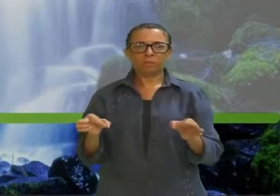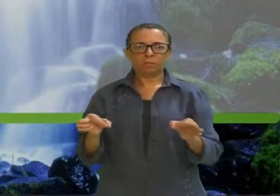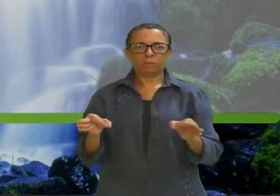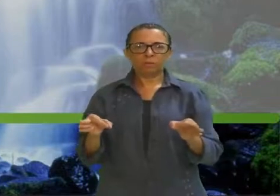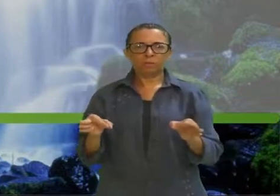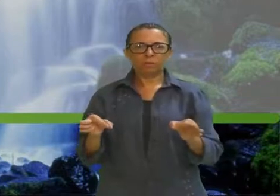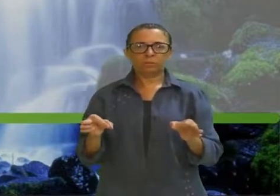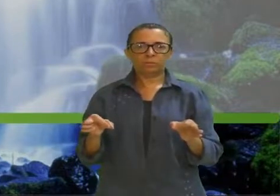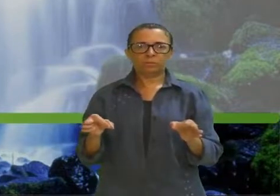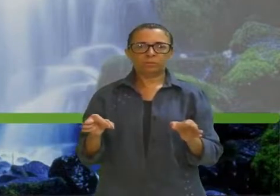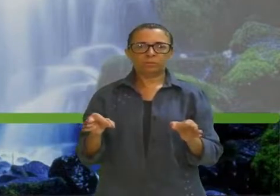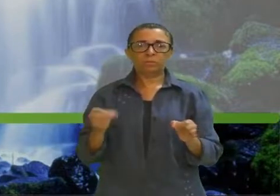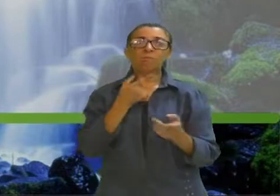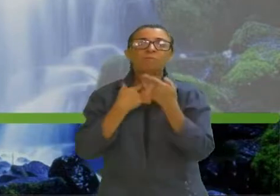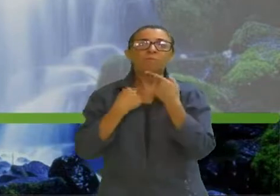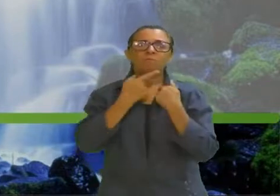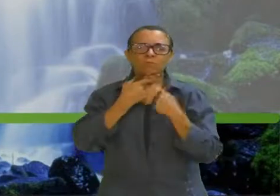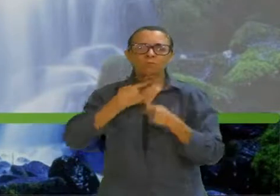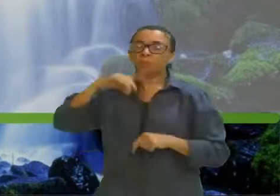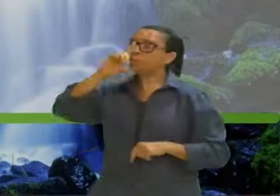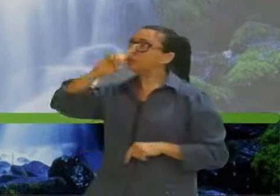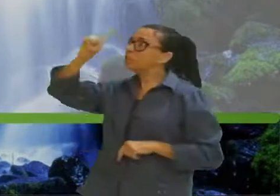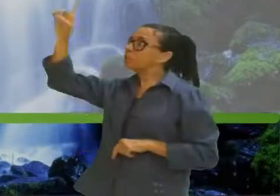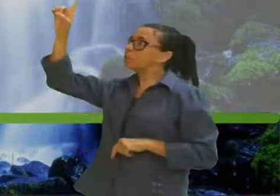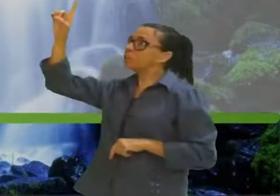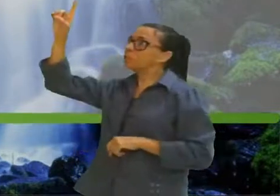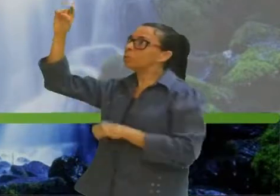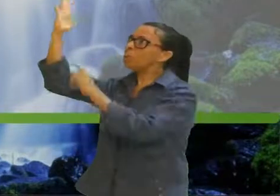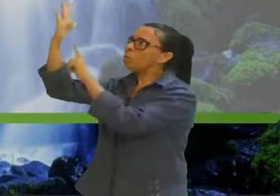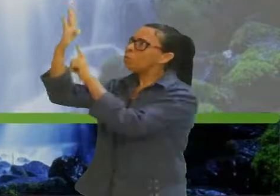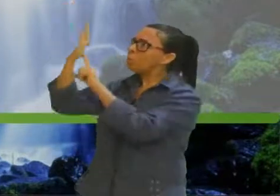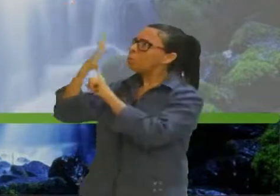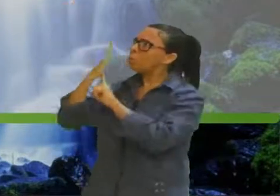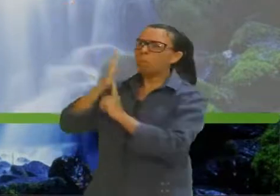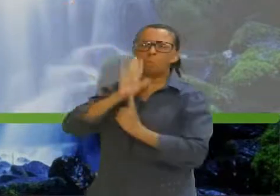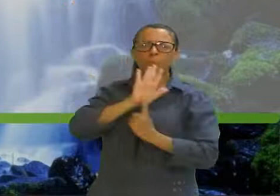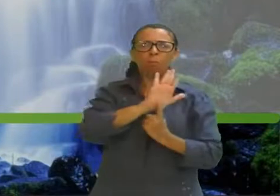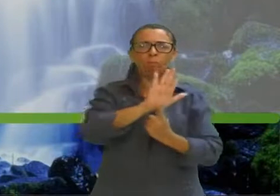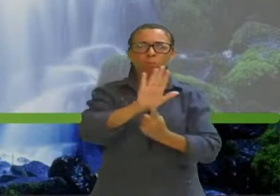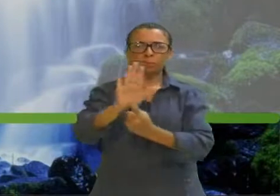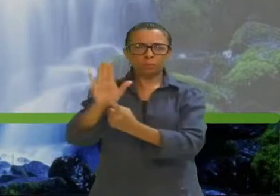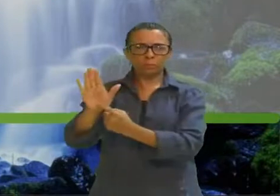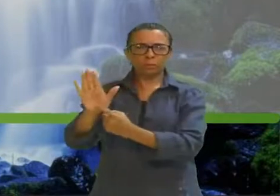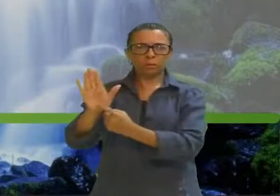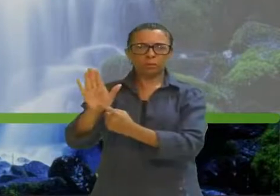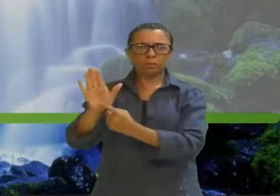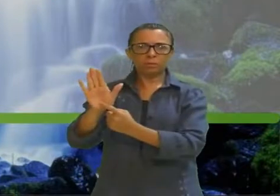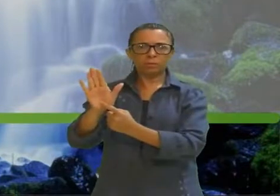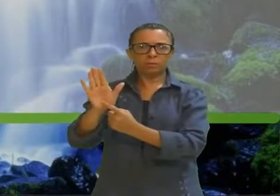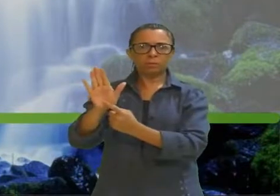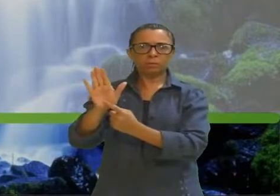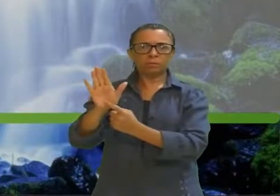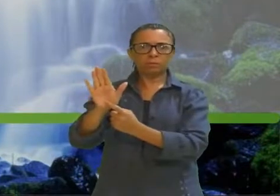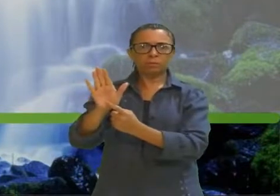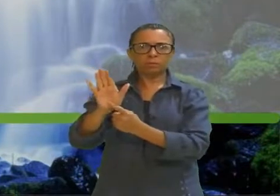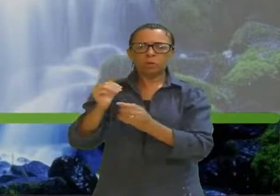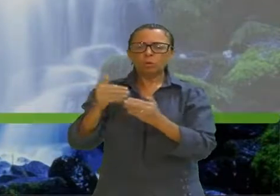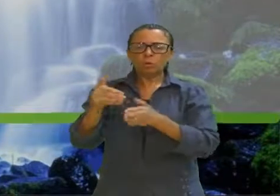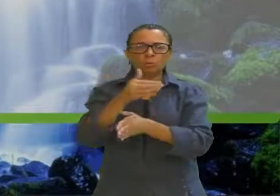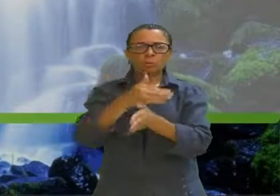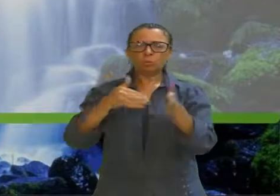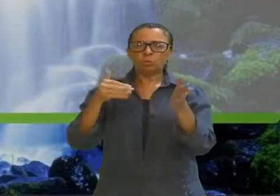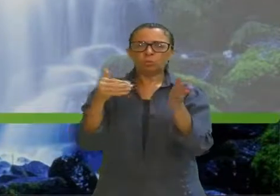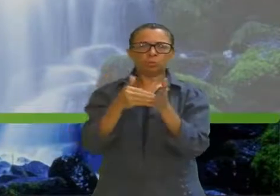Ele está fazendo ou o que Ele está para fazer. Então, nós